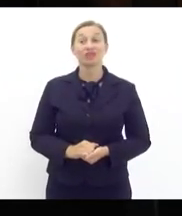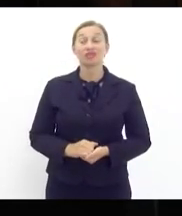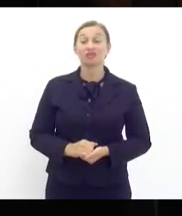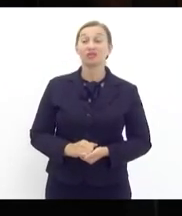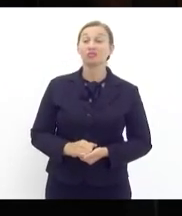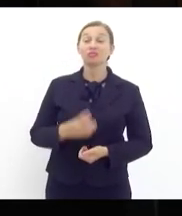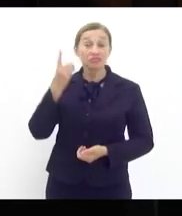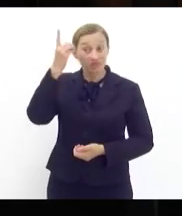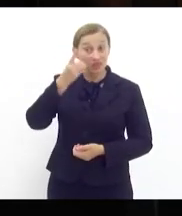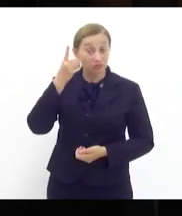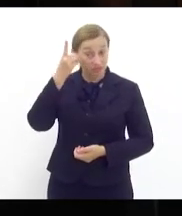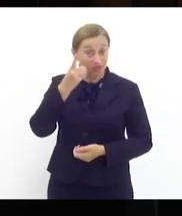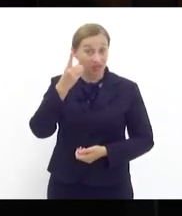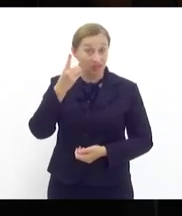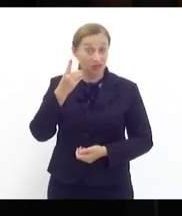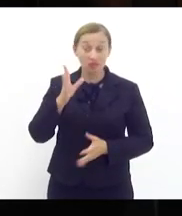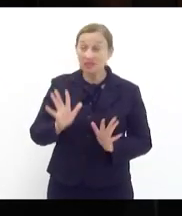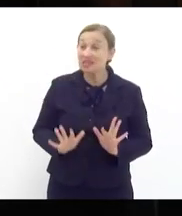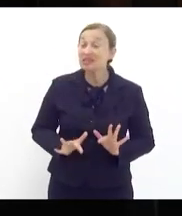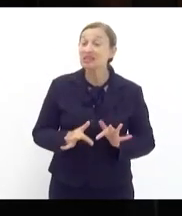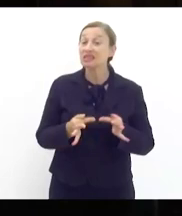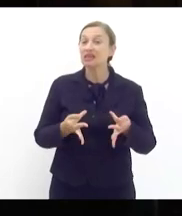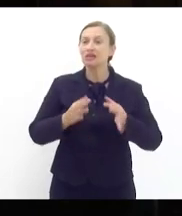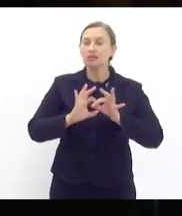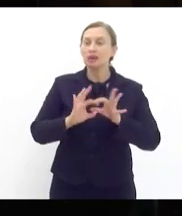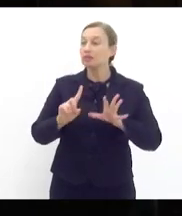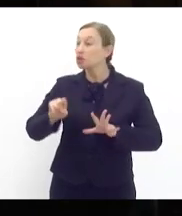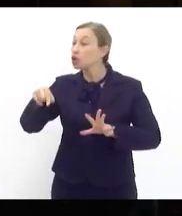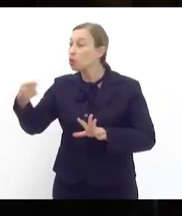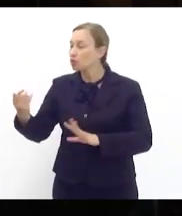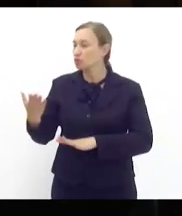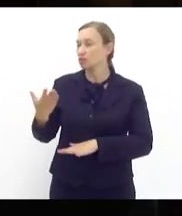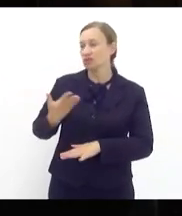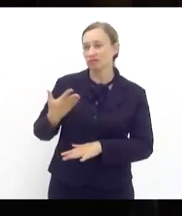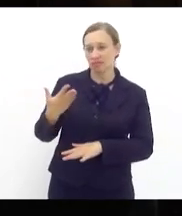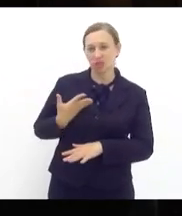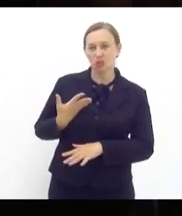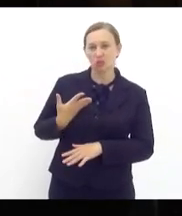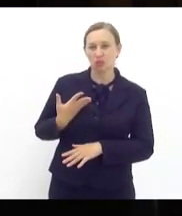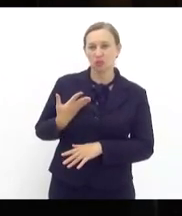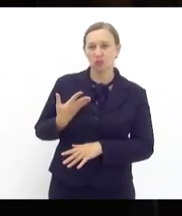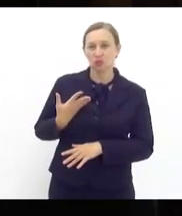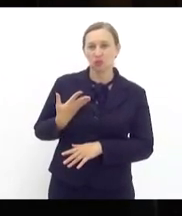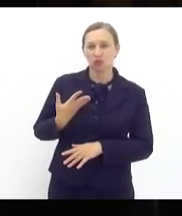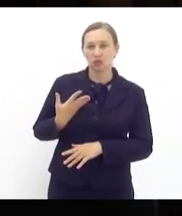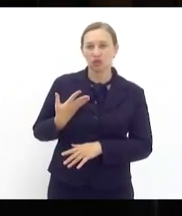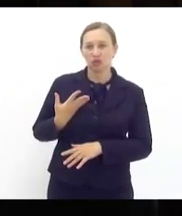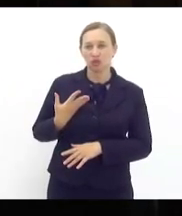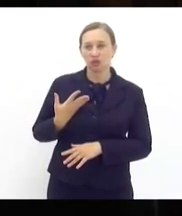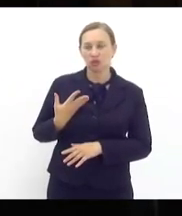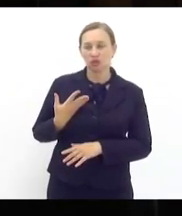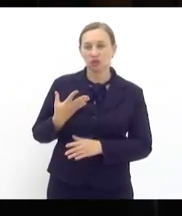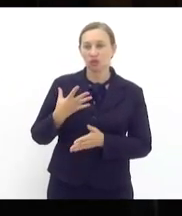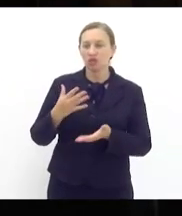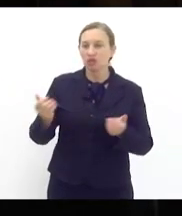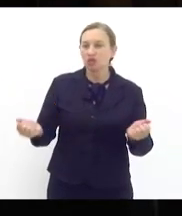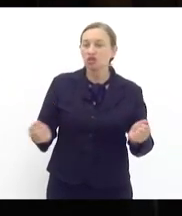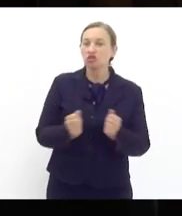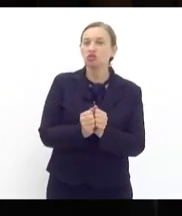desprovido de vaidade e permitir que outros colegas que comunguem da mesma pauta